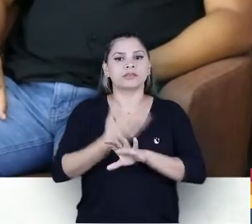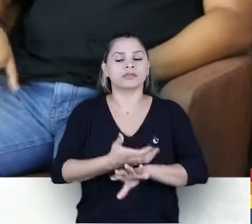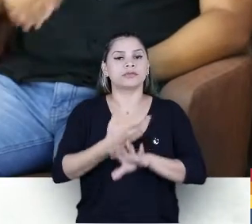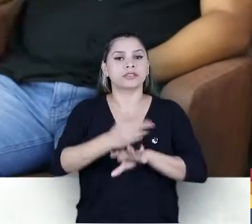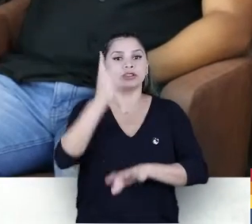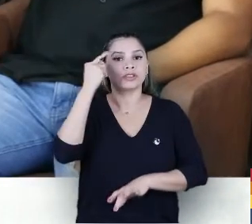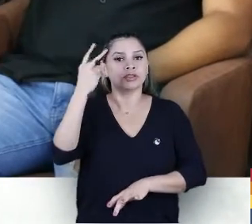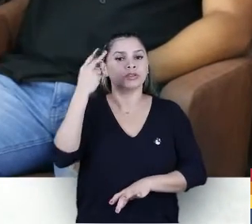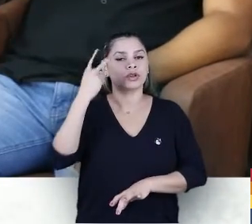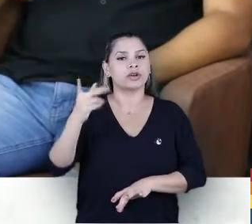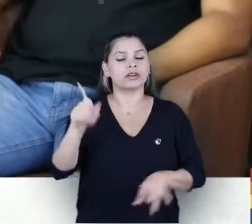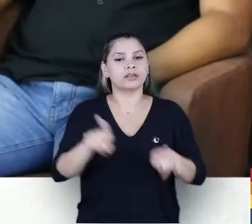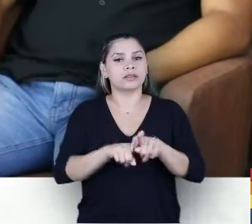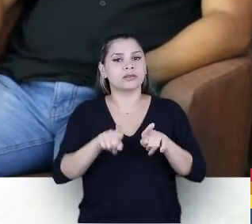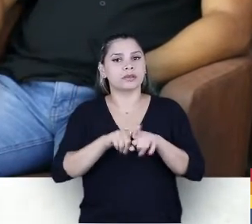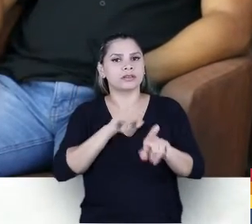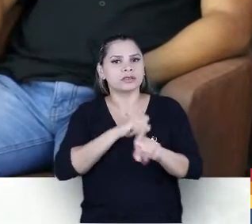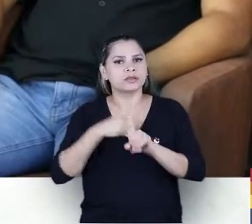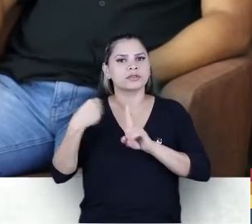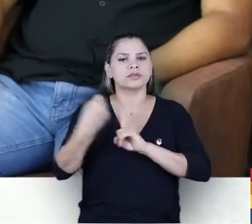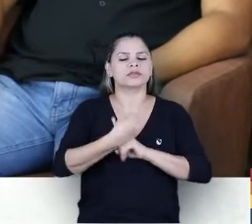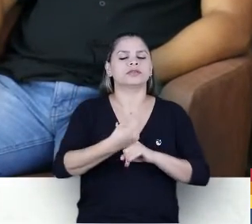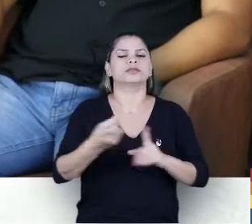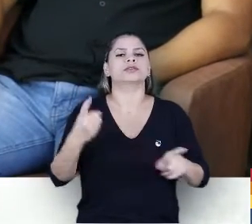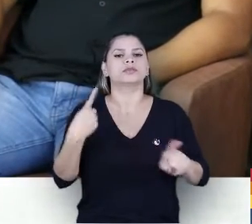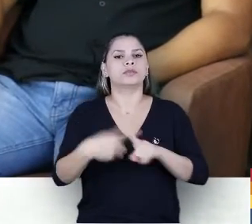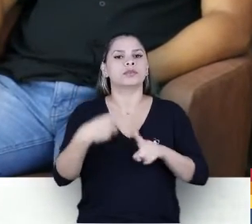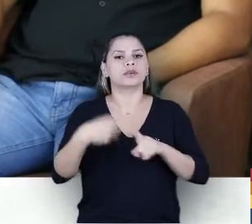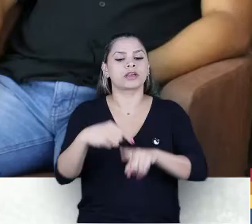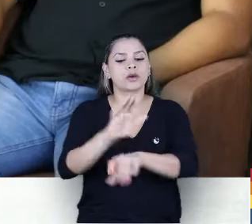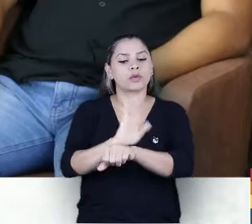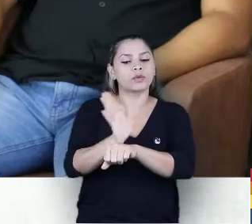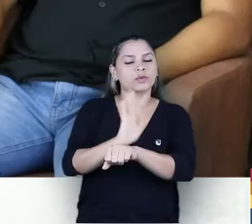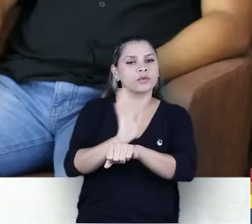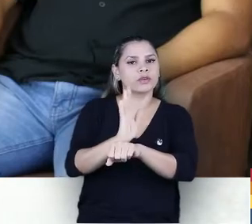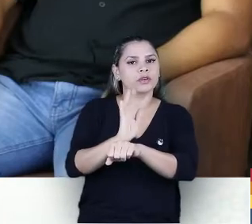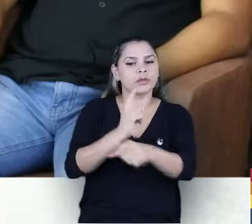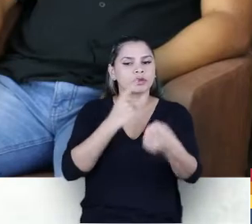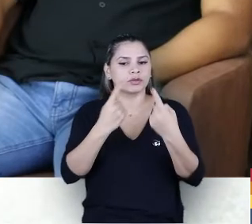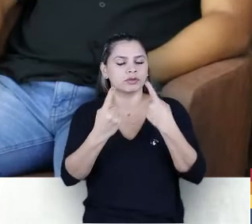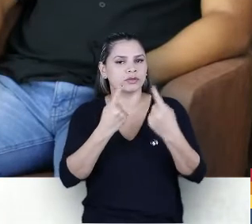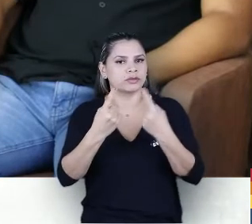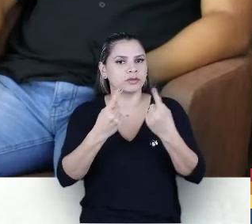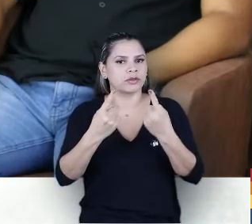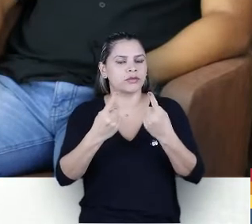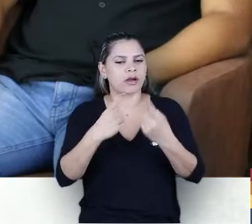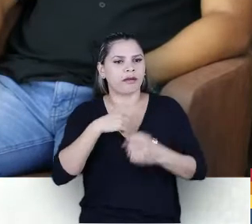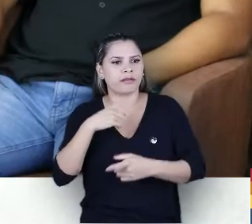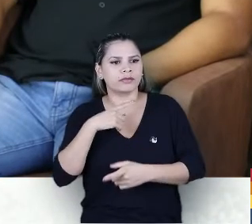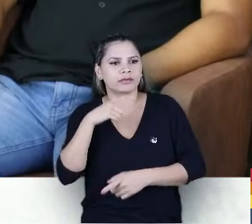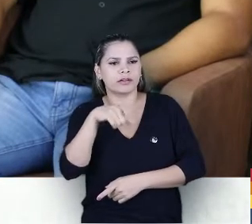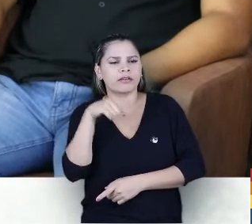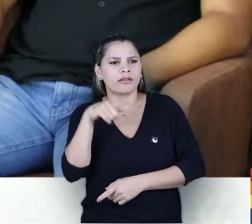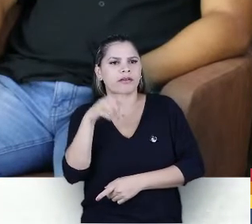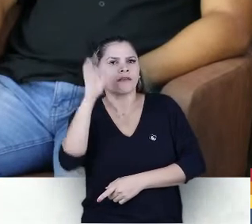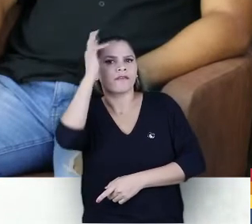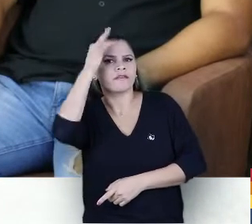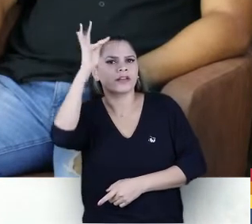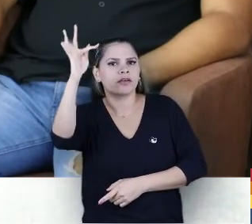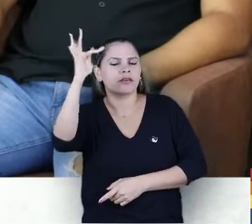colaborar. E isso colaborou também para uma visão crítica na disciplina de História, de Sociologia, porque a partir da teoria,